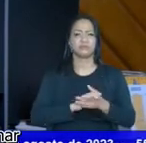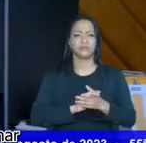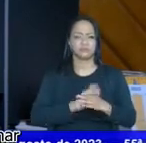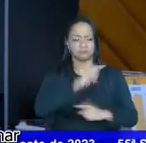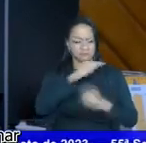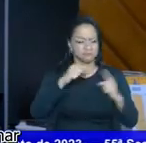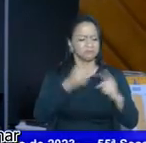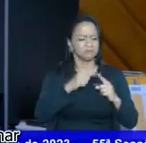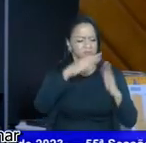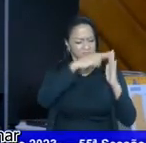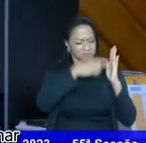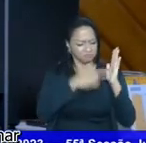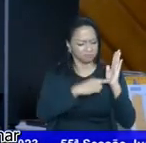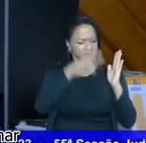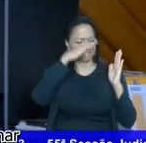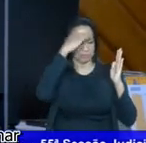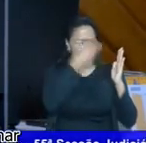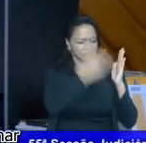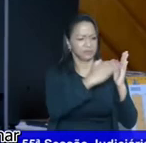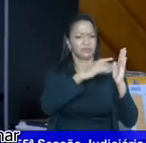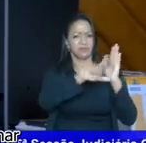funções da aplicação da norma é